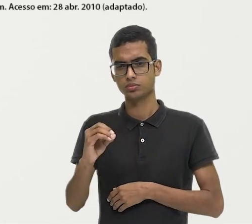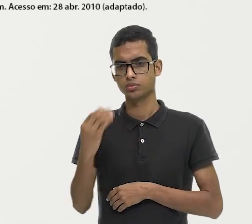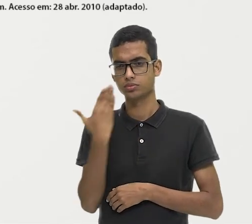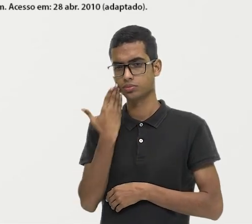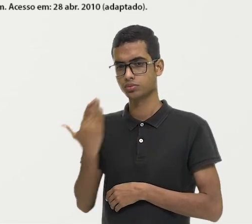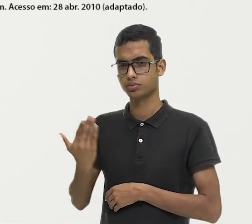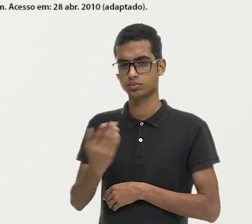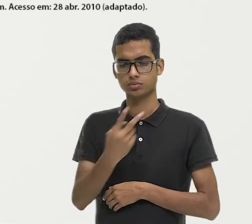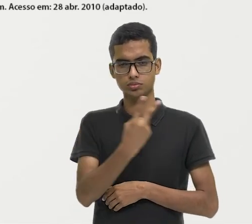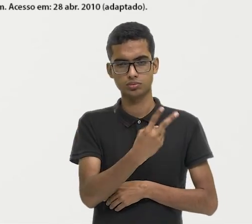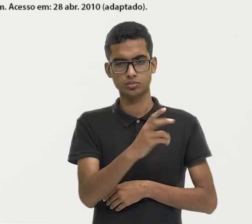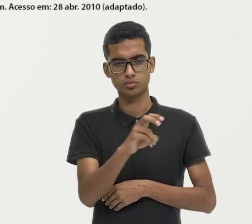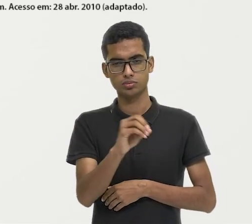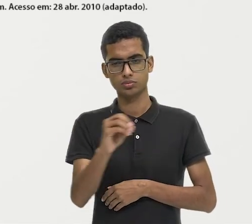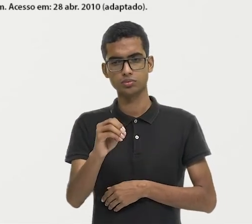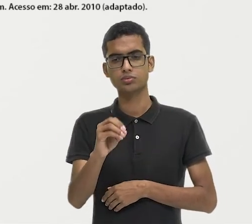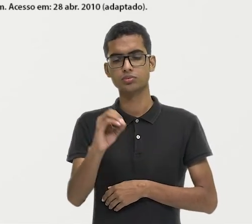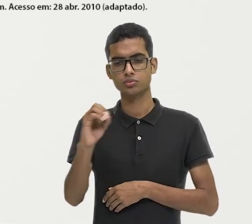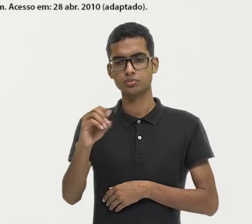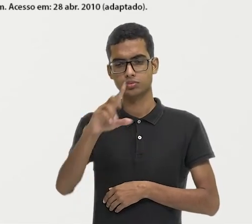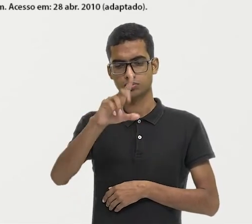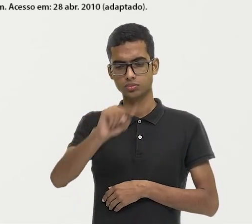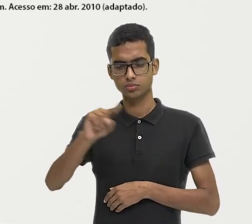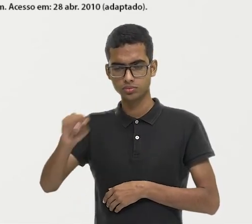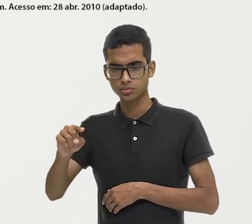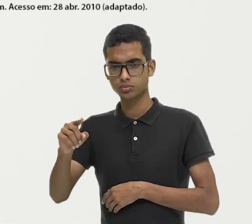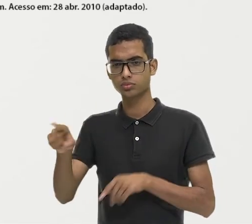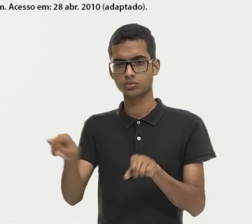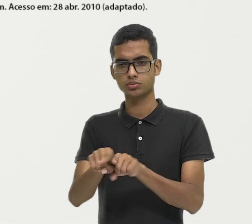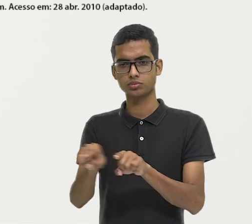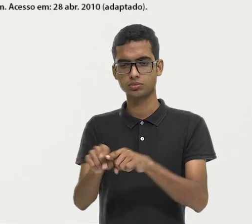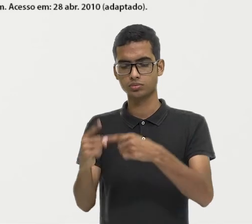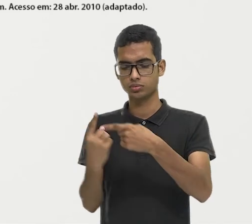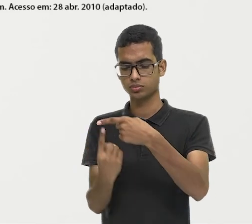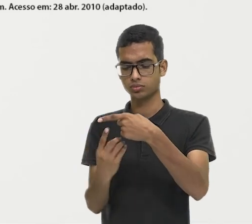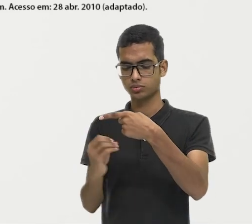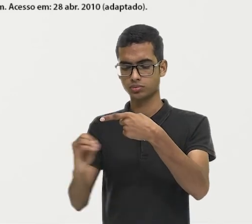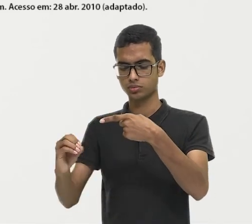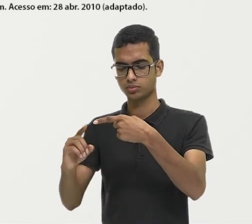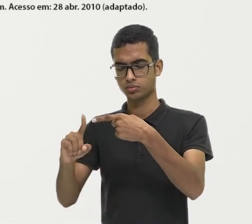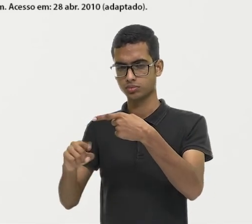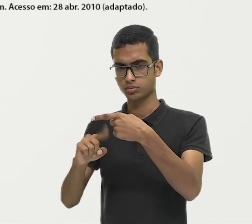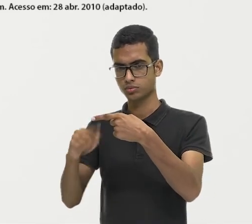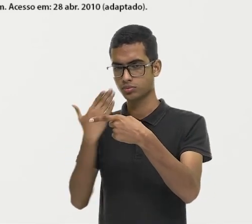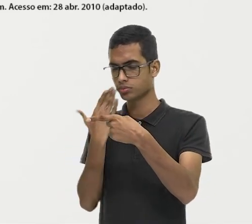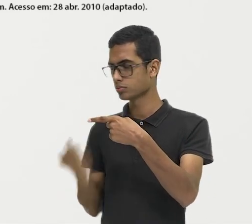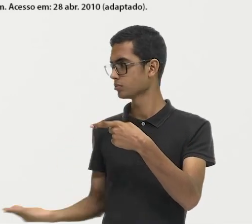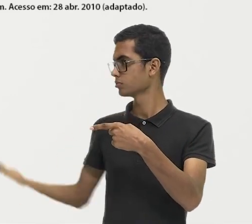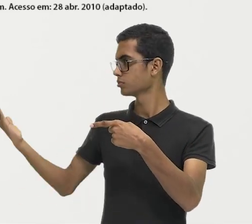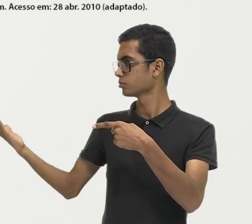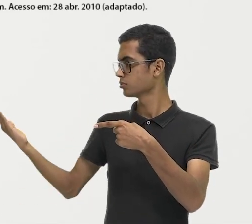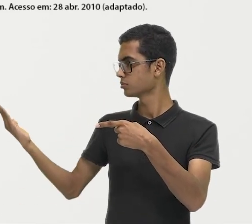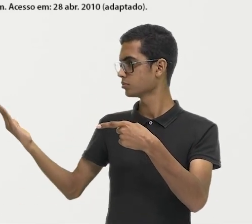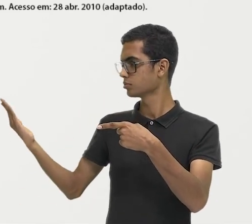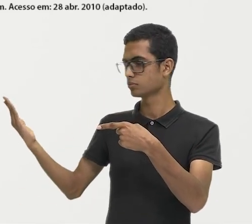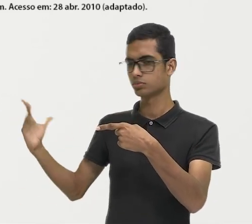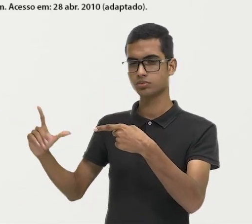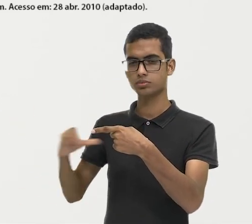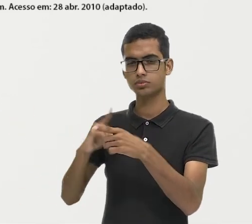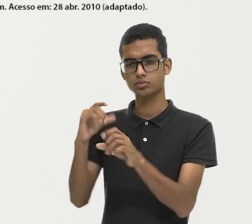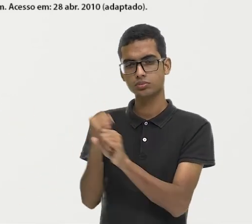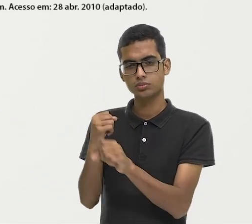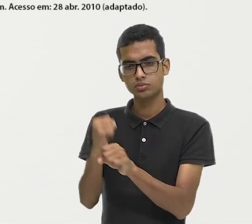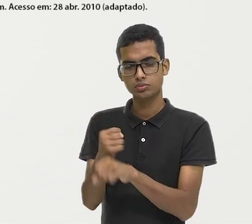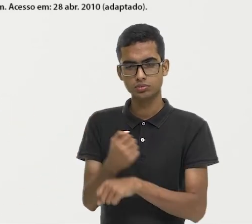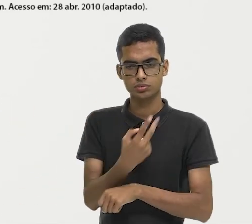2 zeros de baixo com 1, 2 zeros aqui de cima. Fazendo com isso que a nossa conta